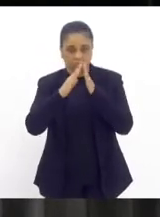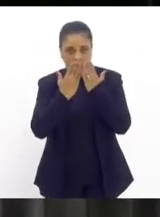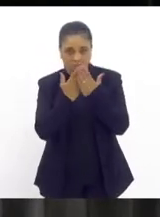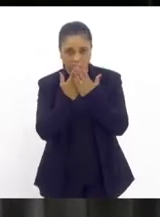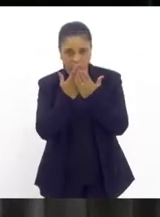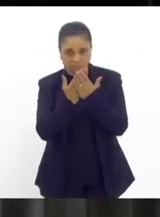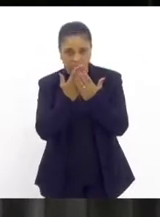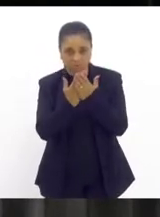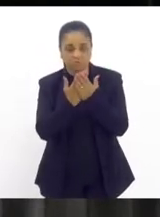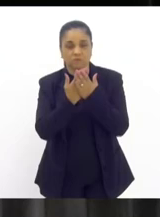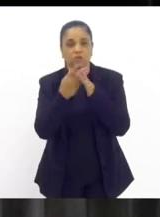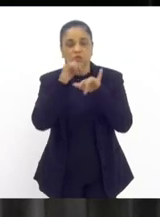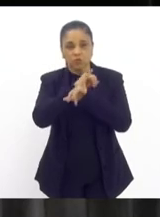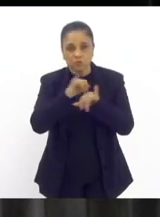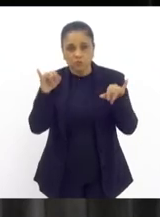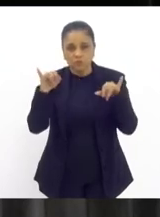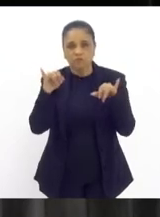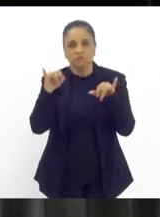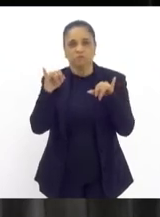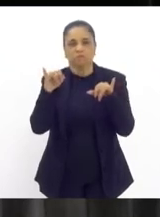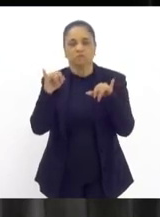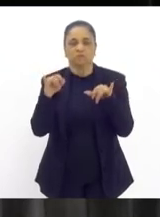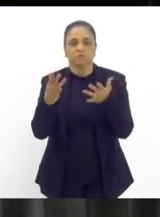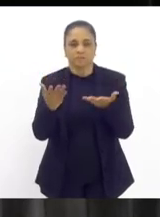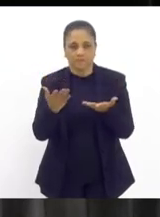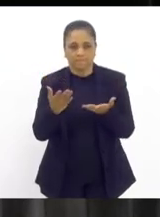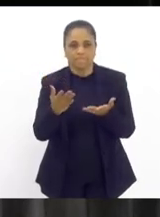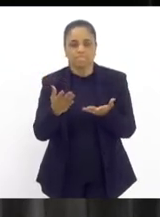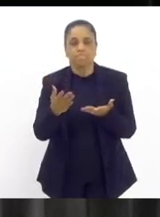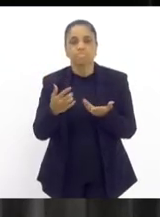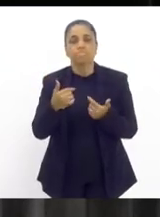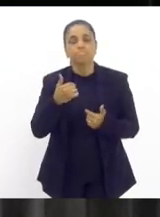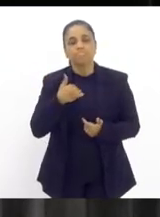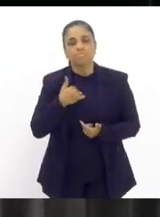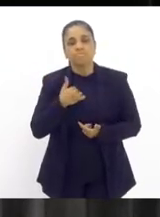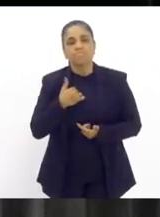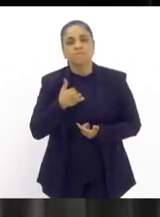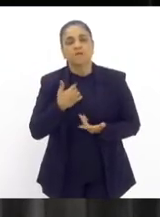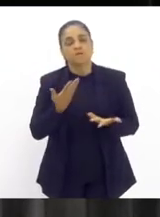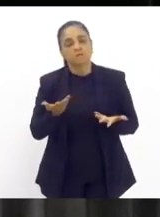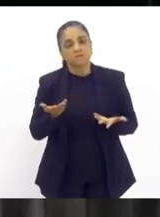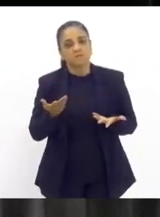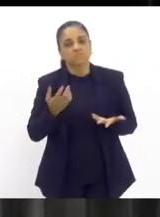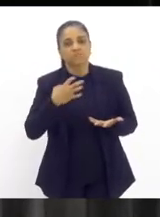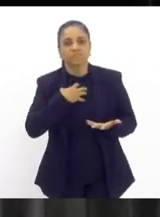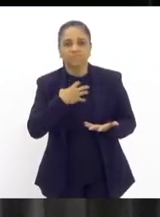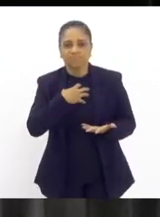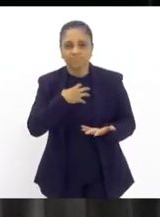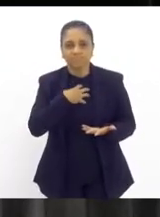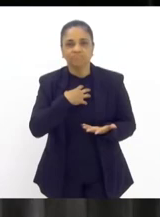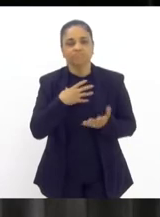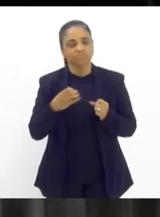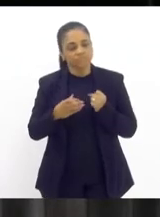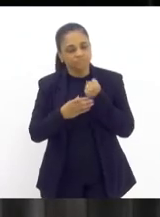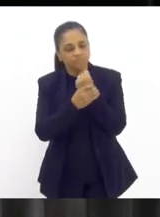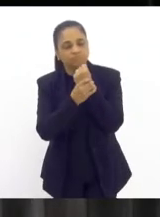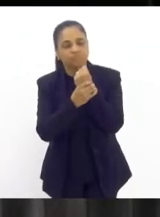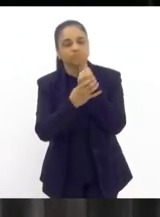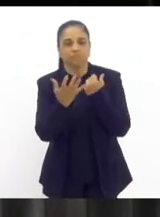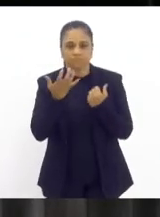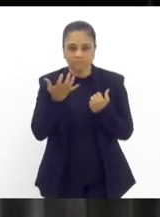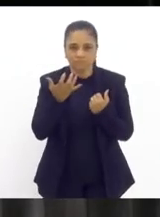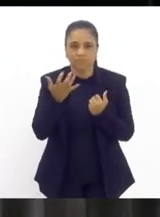com as notícias da brutalidade e a gente né a gente tá querendo se sentir seguro e